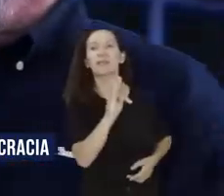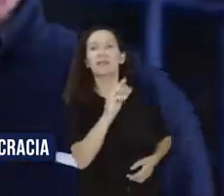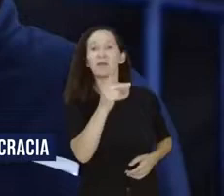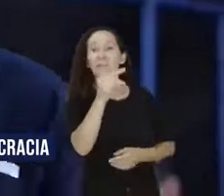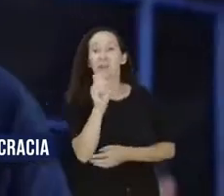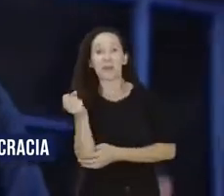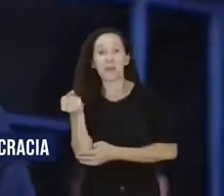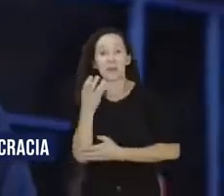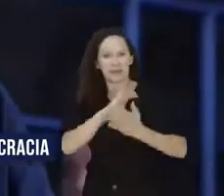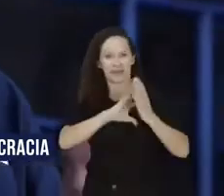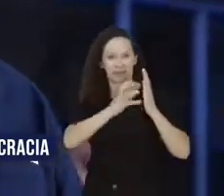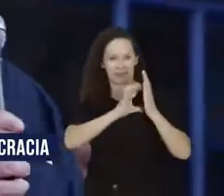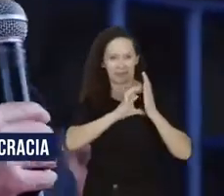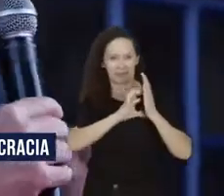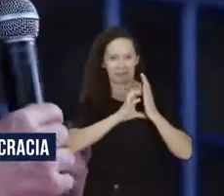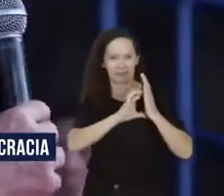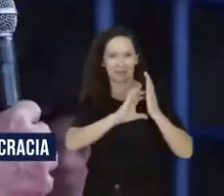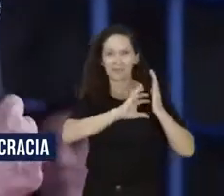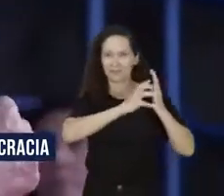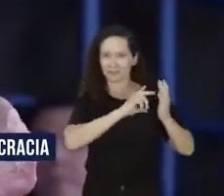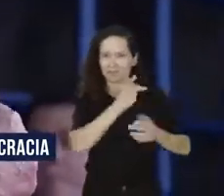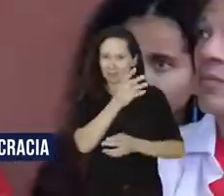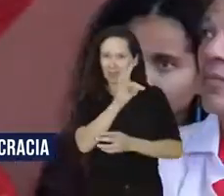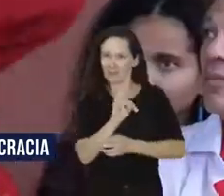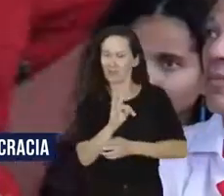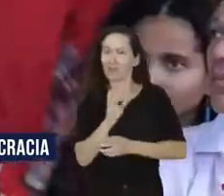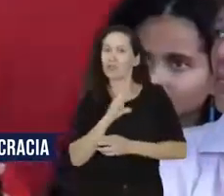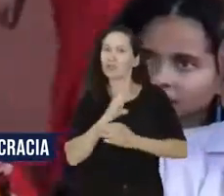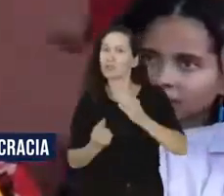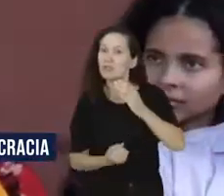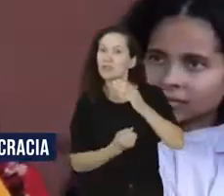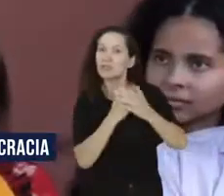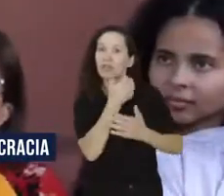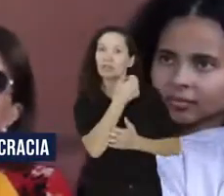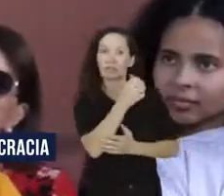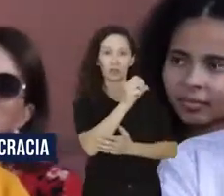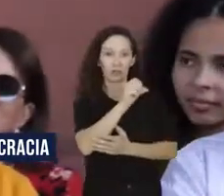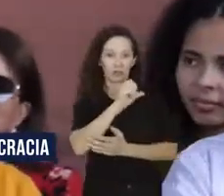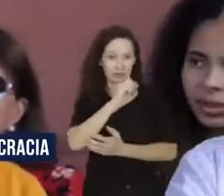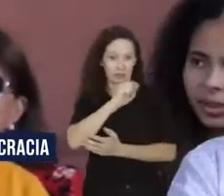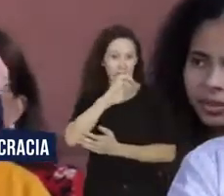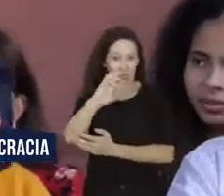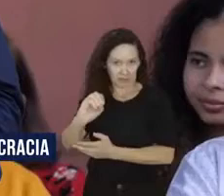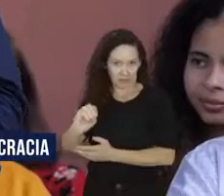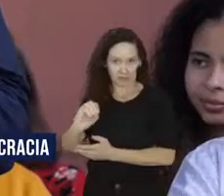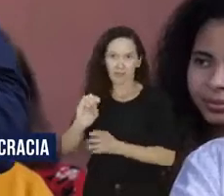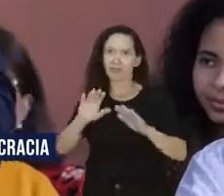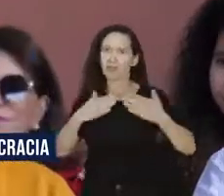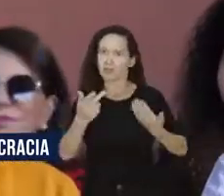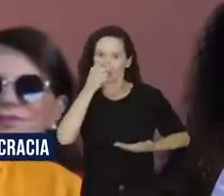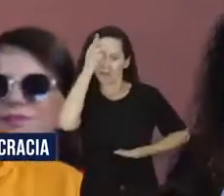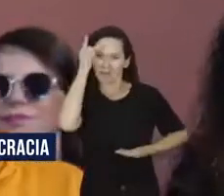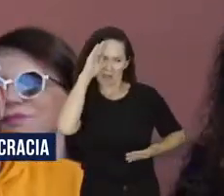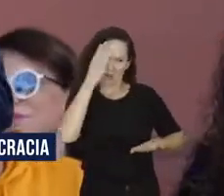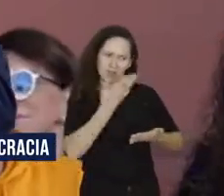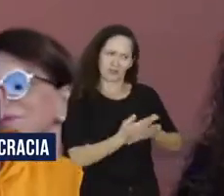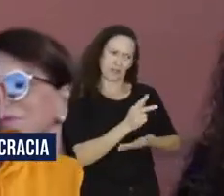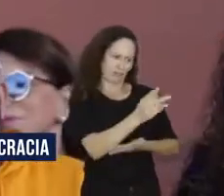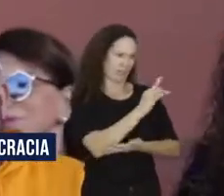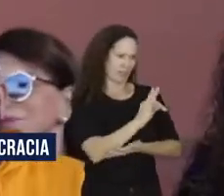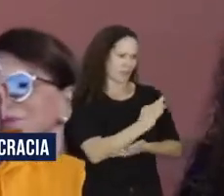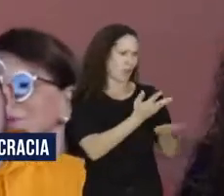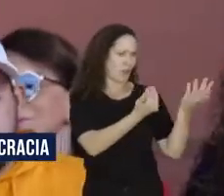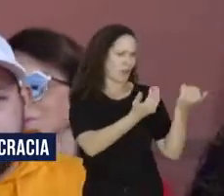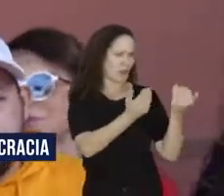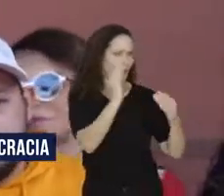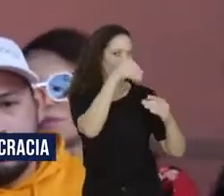PT era um partido que tinha sido criado em 1980, então as pessoas achavam que a juventude ia votar tudo no